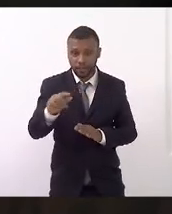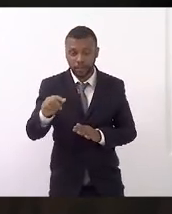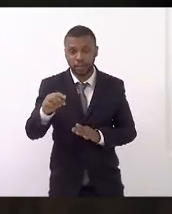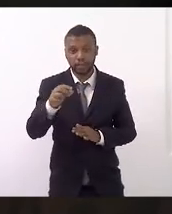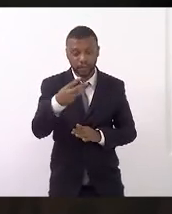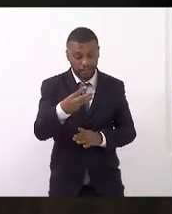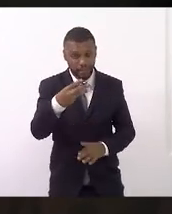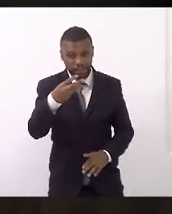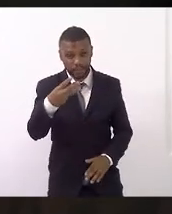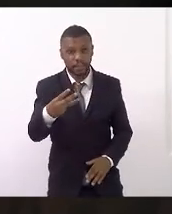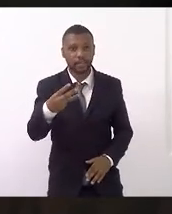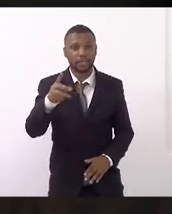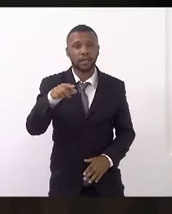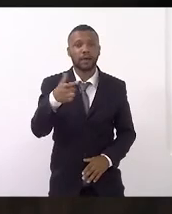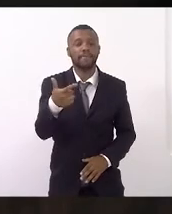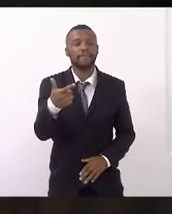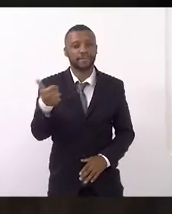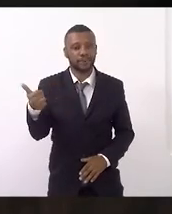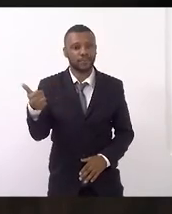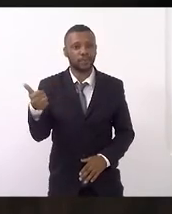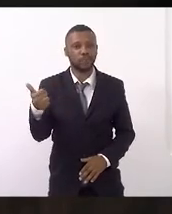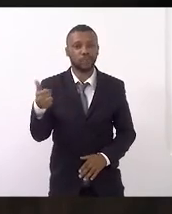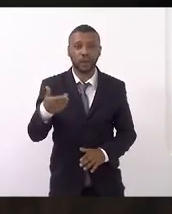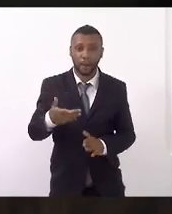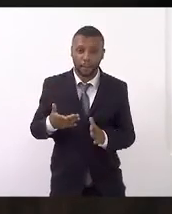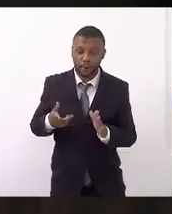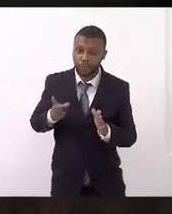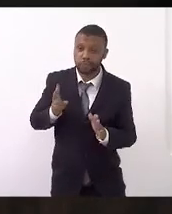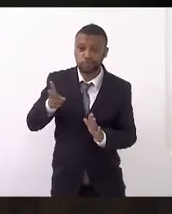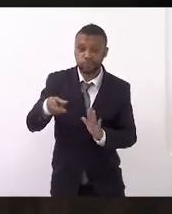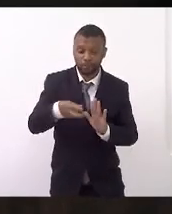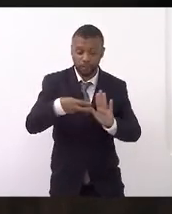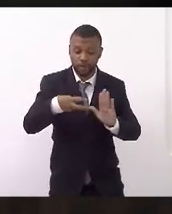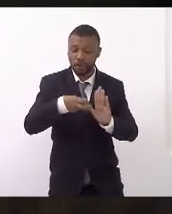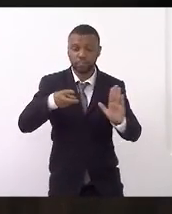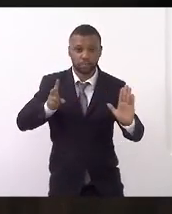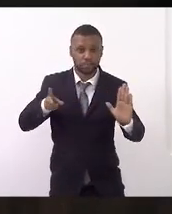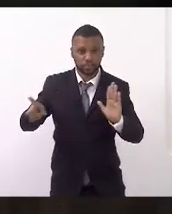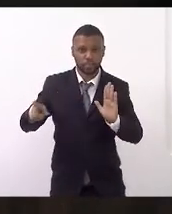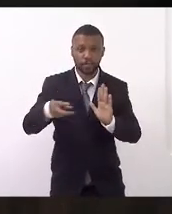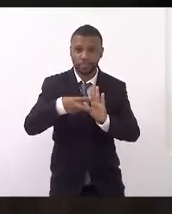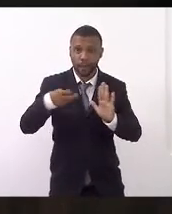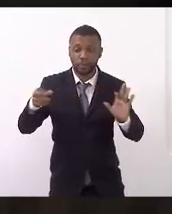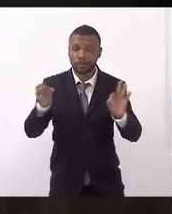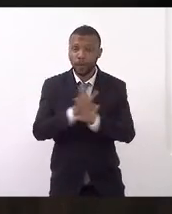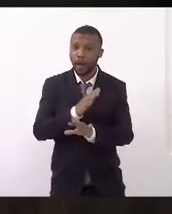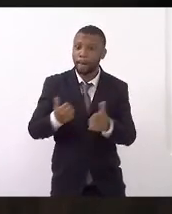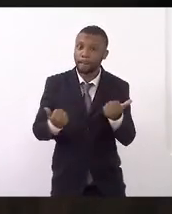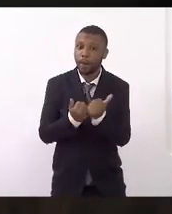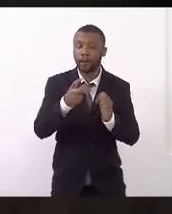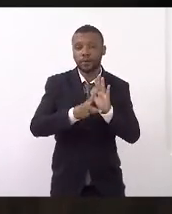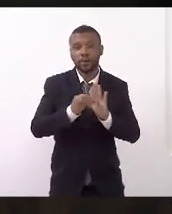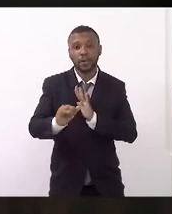estão. Aprovado. Verso. Veto mantido. Veto total aposto ao projeto de lei complementar